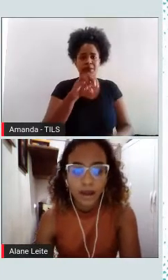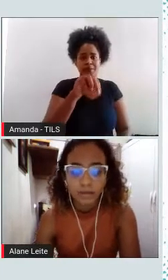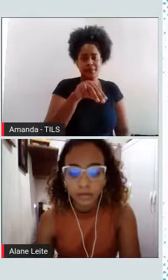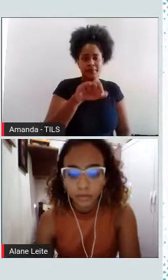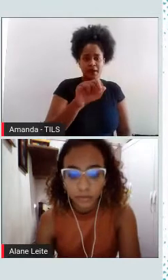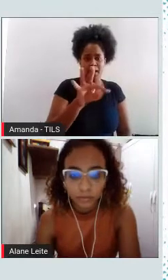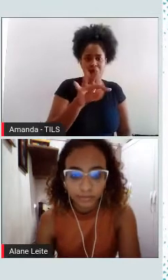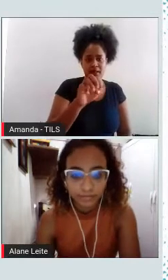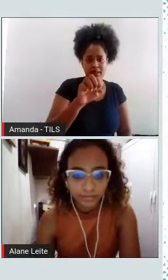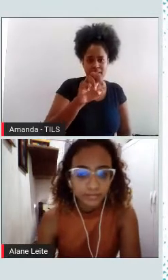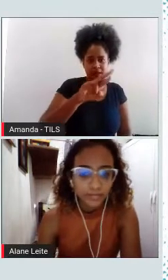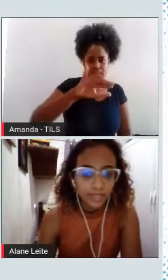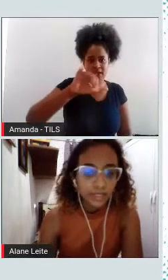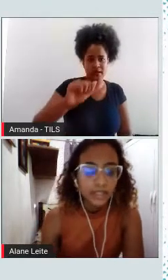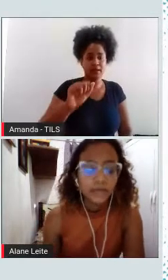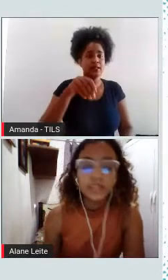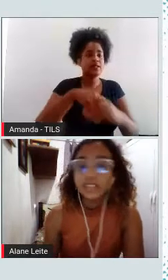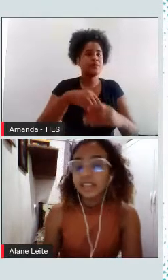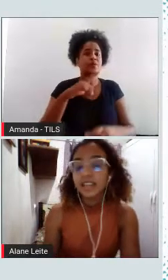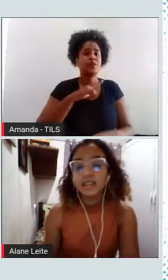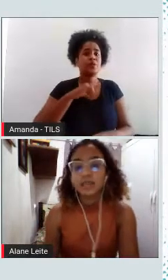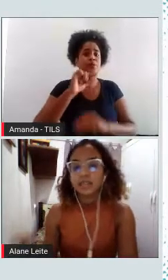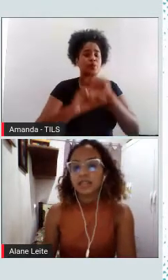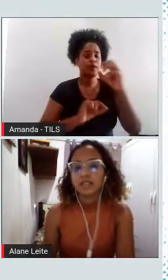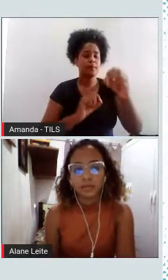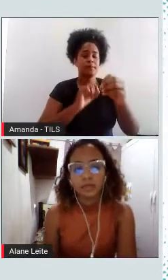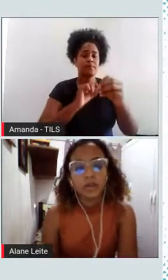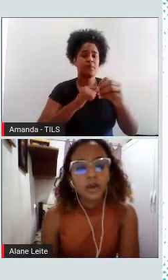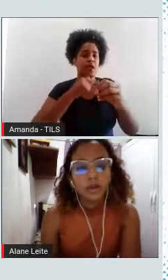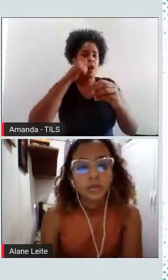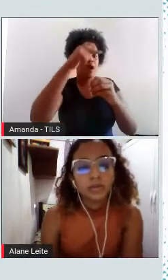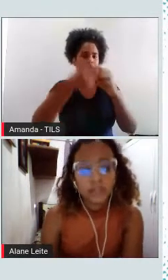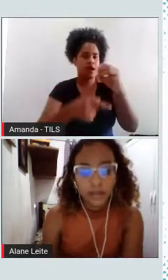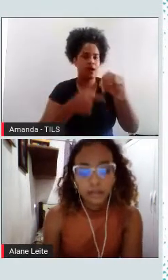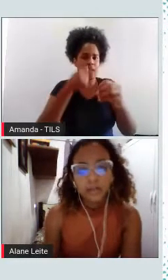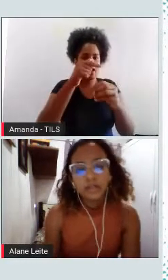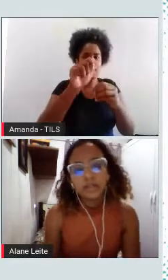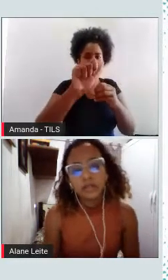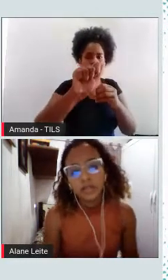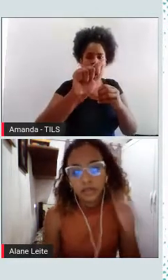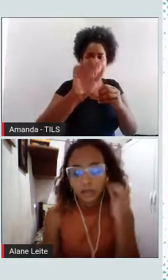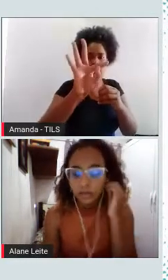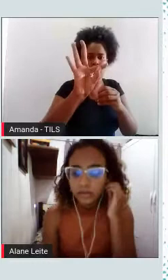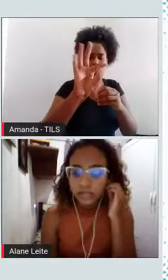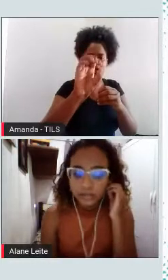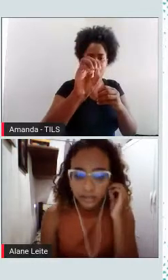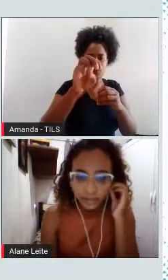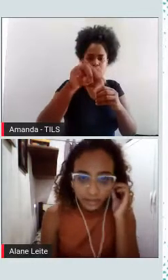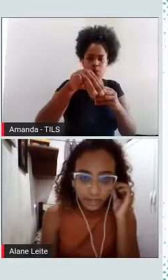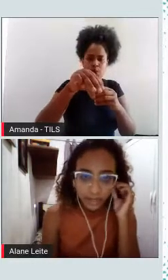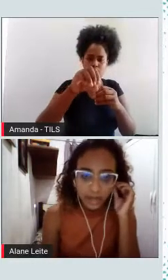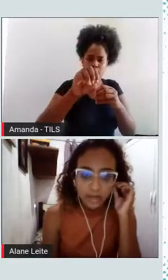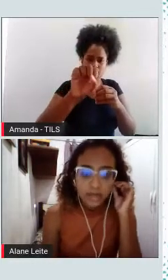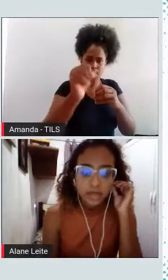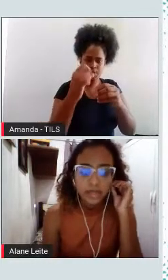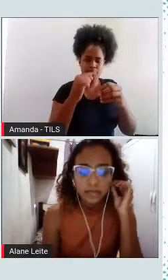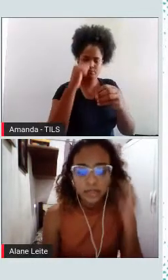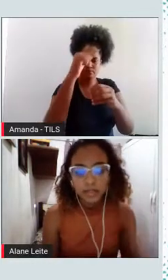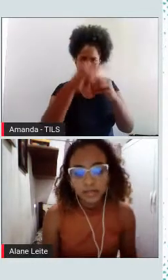por átomos. E o que seriam esses átomos? Os átomos eles vão ser a menor unidade da